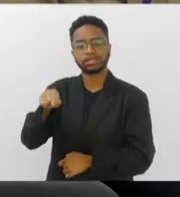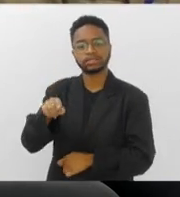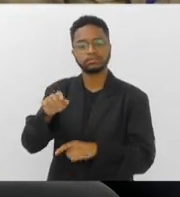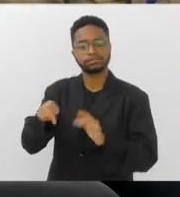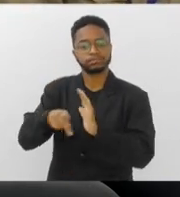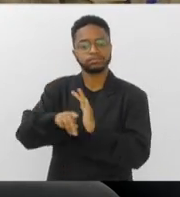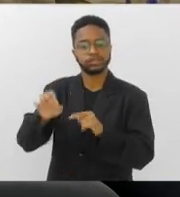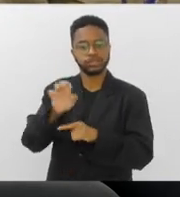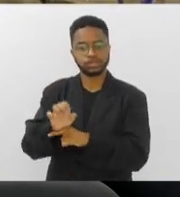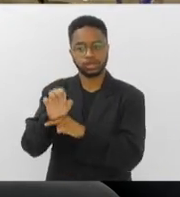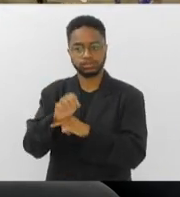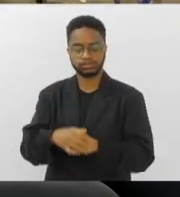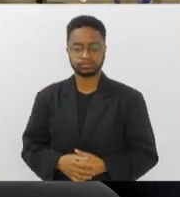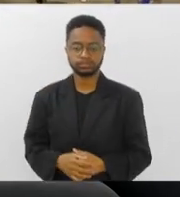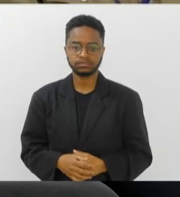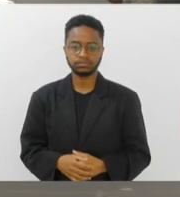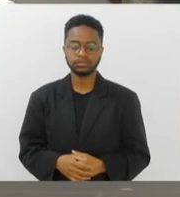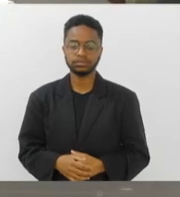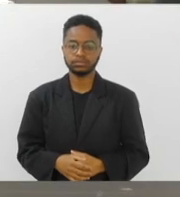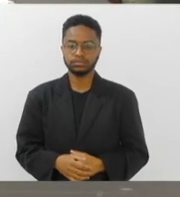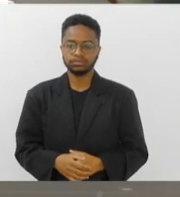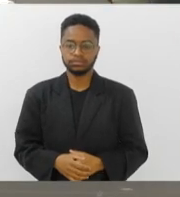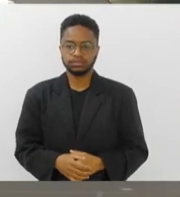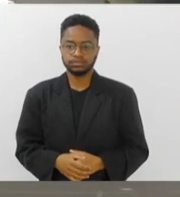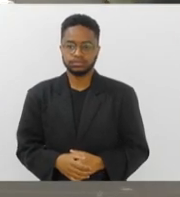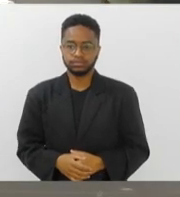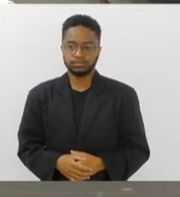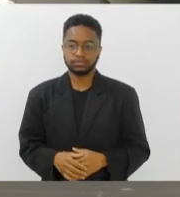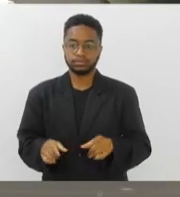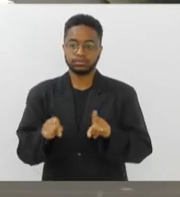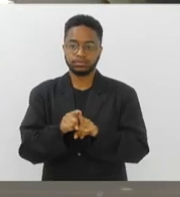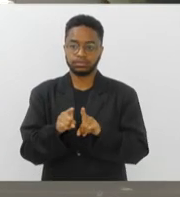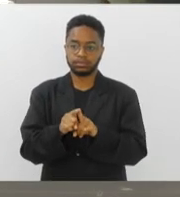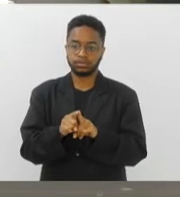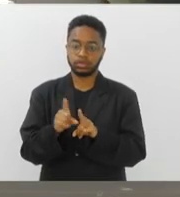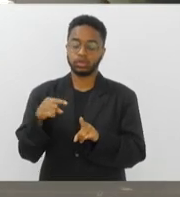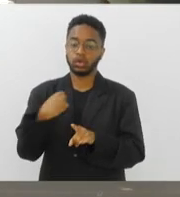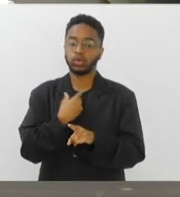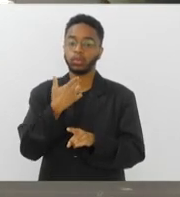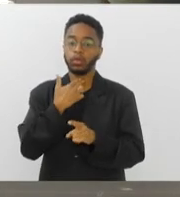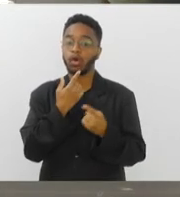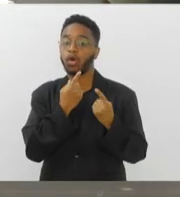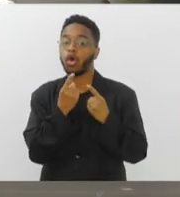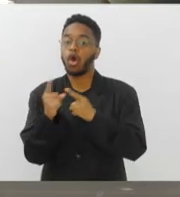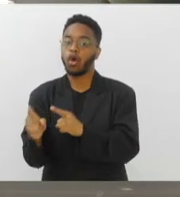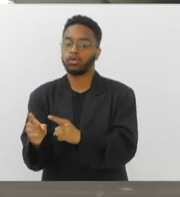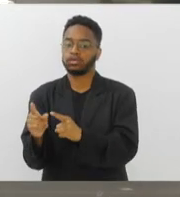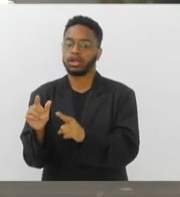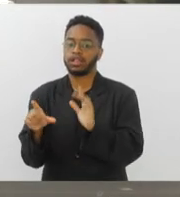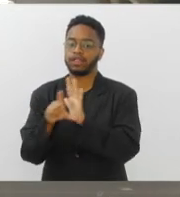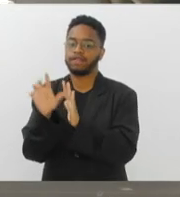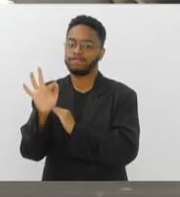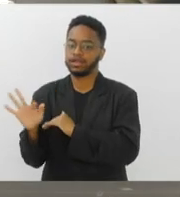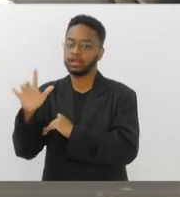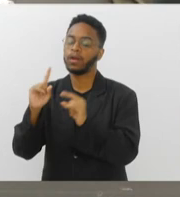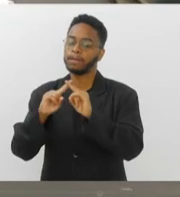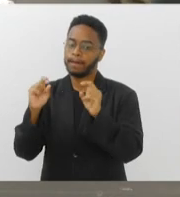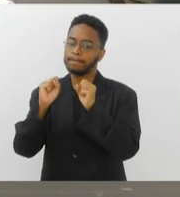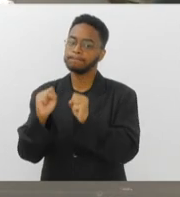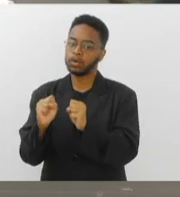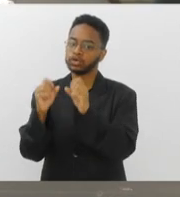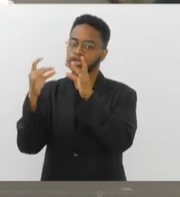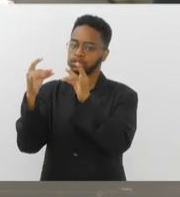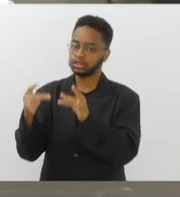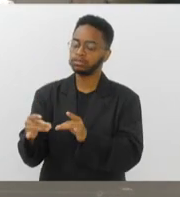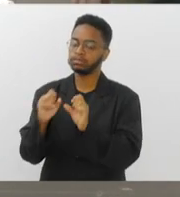ganhamos permite, no Supremo. Se me permite uma parte, salvo o melhor juízo, termos jurídicos, a gente só não pode contrariar. Não pode contrariar. Mas tornar mais pode grave ir mais possível. Adiante.